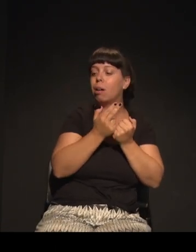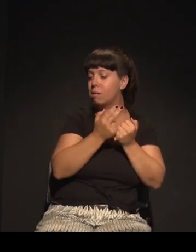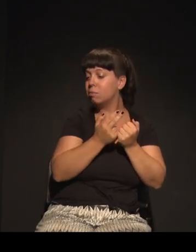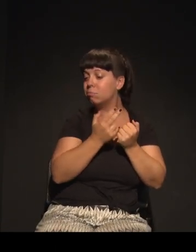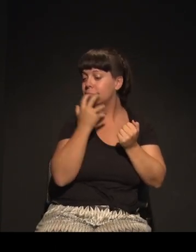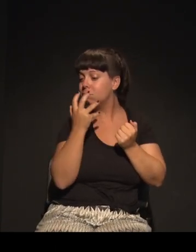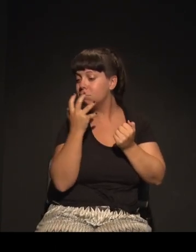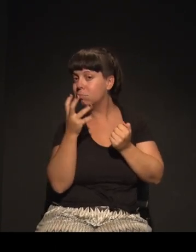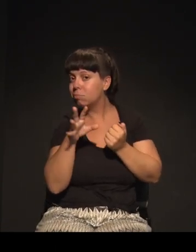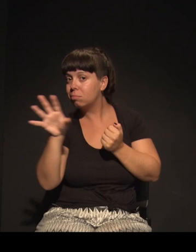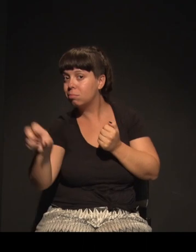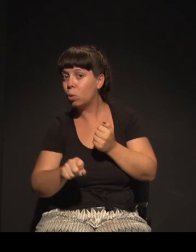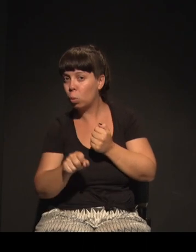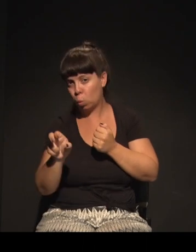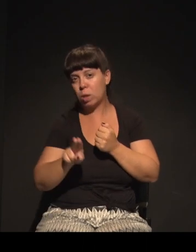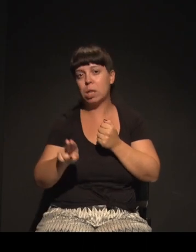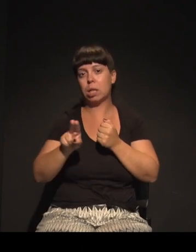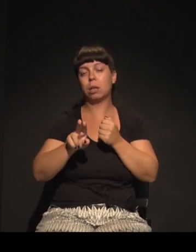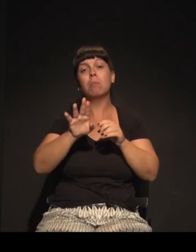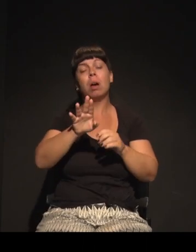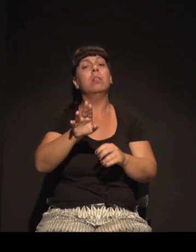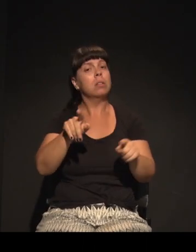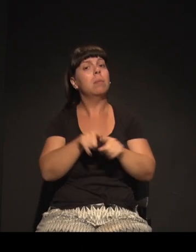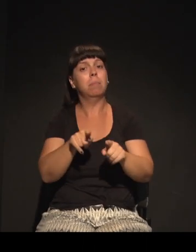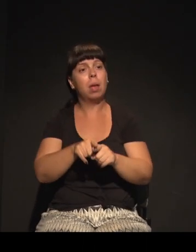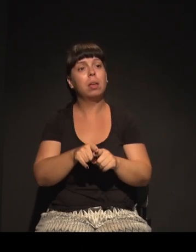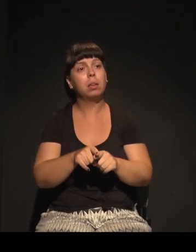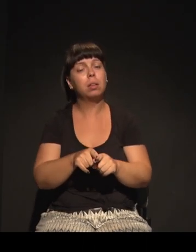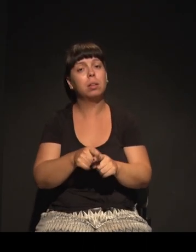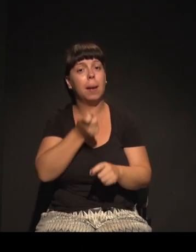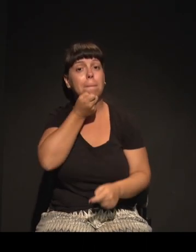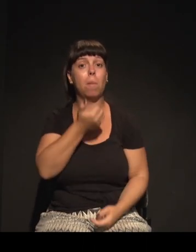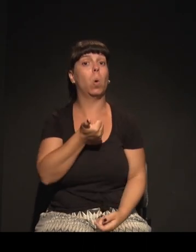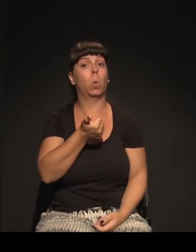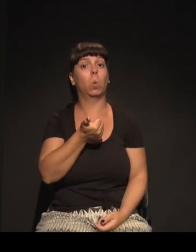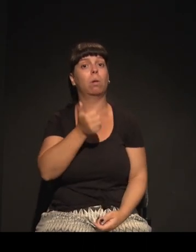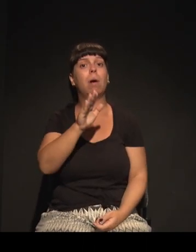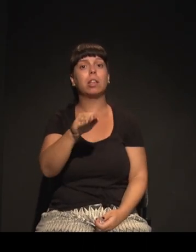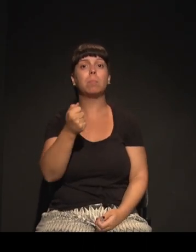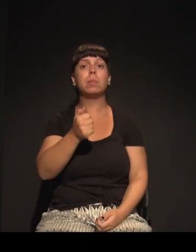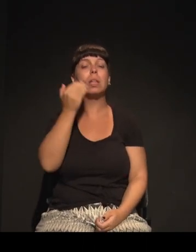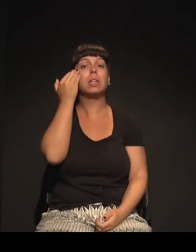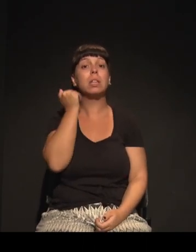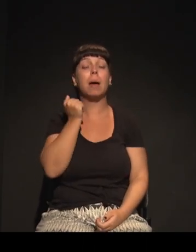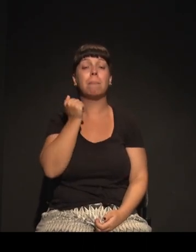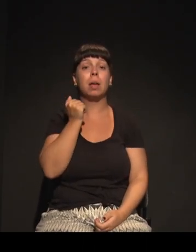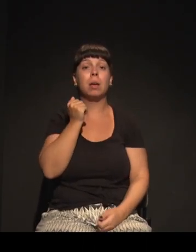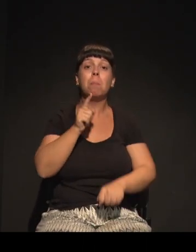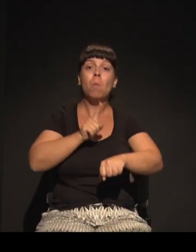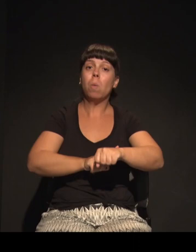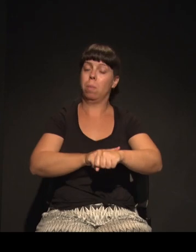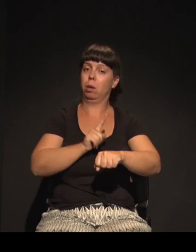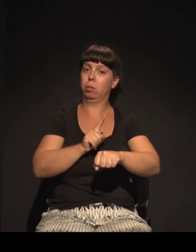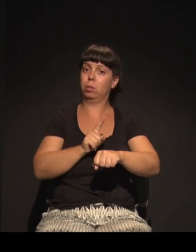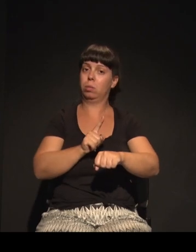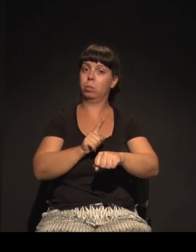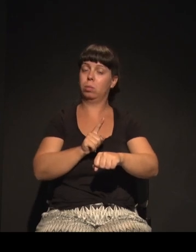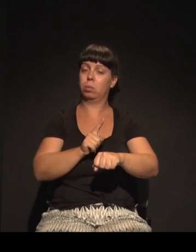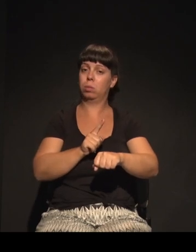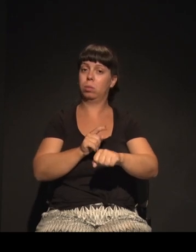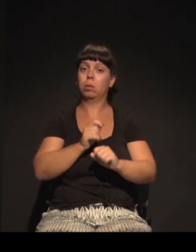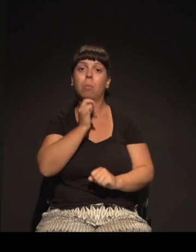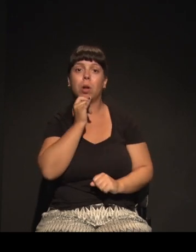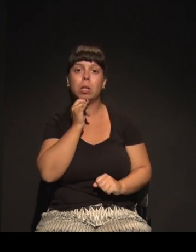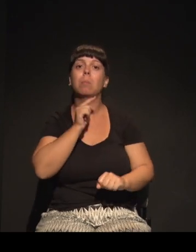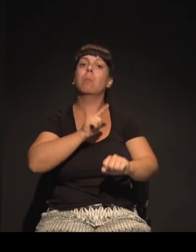tudo isso também mas acho também que é positivo porque mais mas você tem que saber o seu tempo de saber de tal usando por exemplo